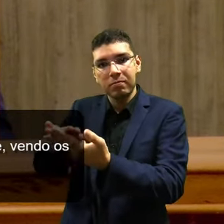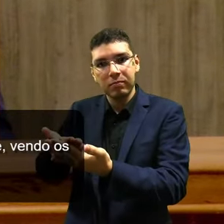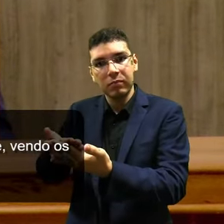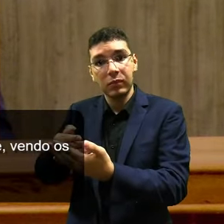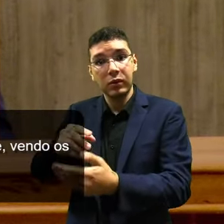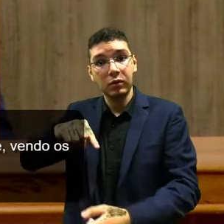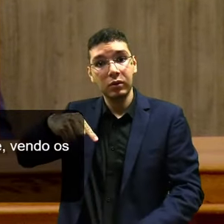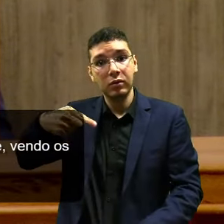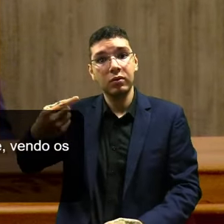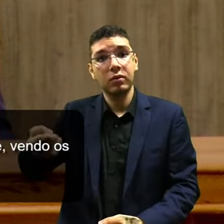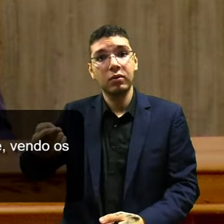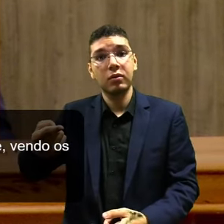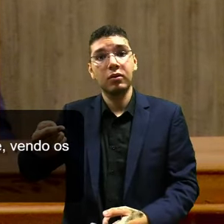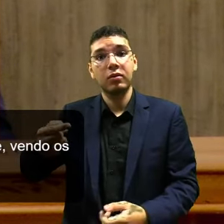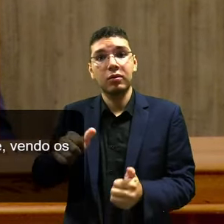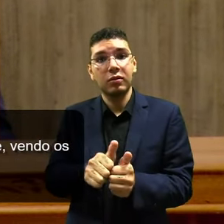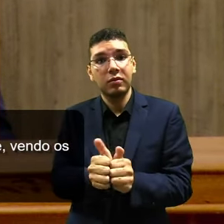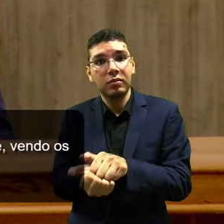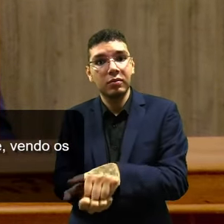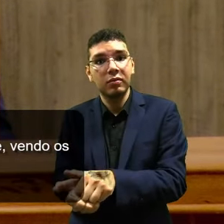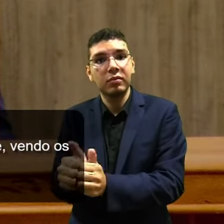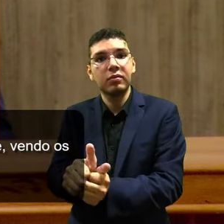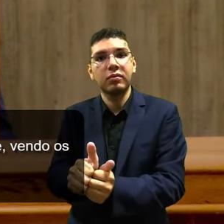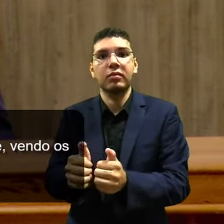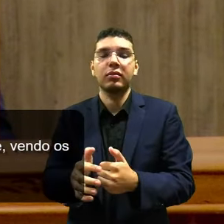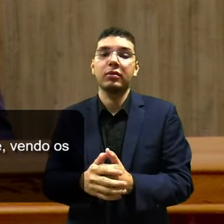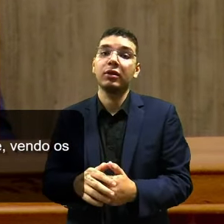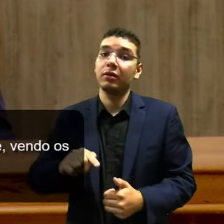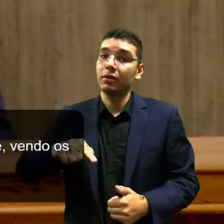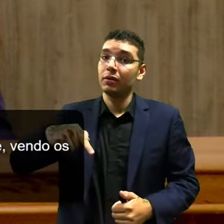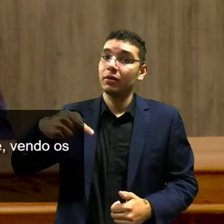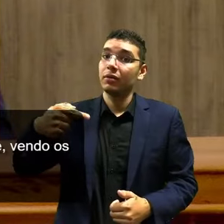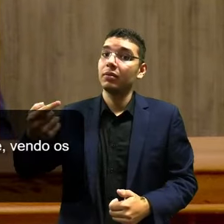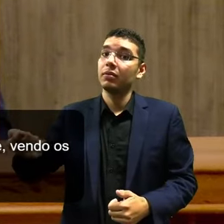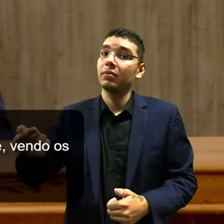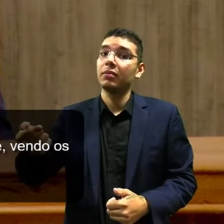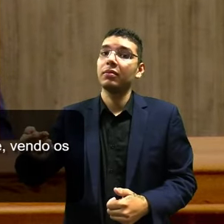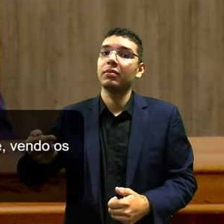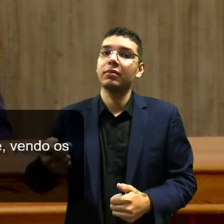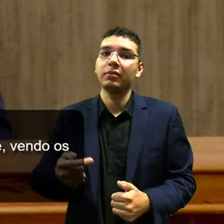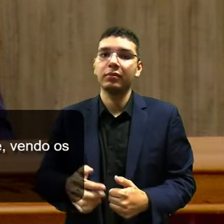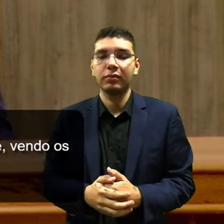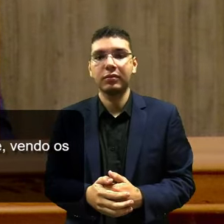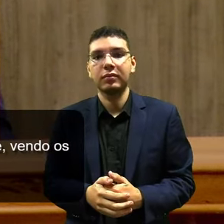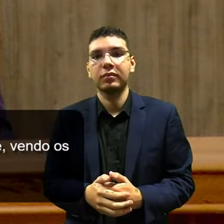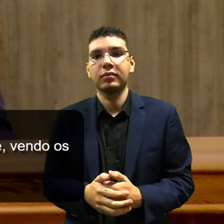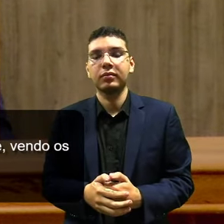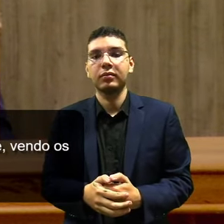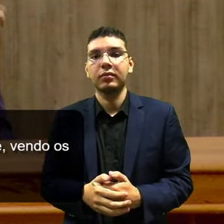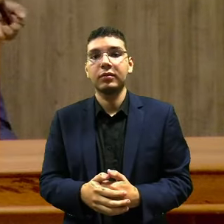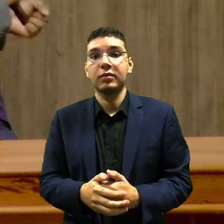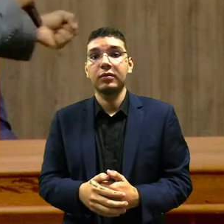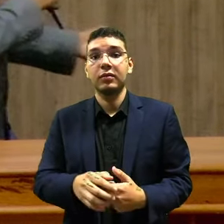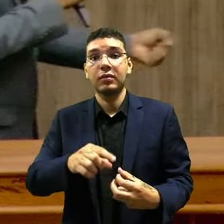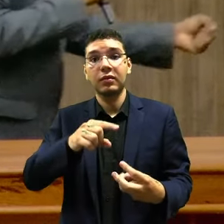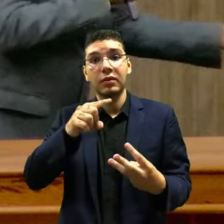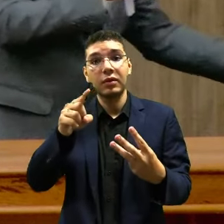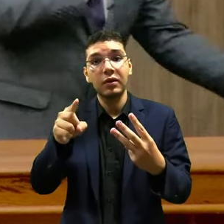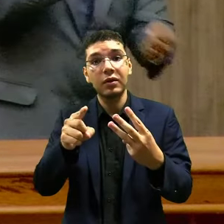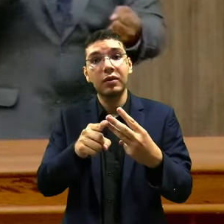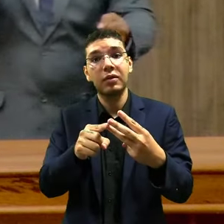quê e depois ele fez o quê ficou não ele ficou de com seguindo todo